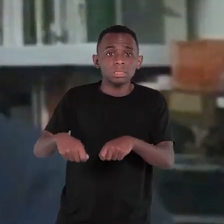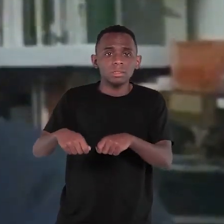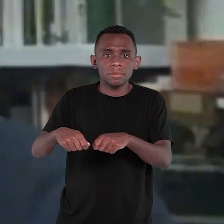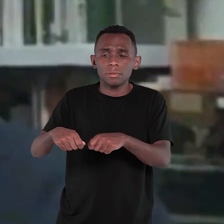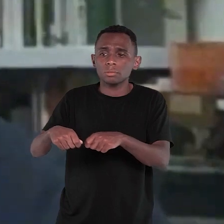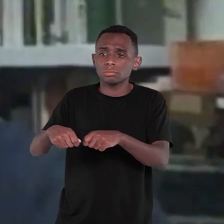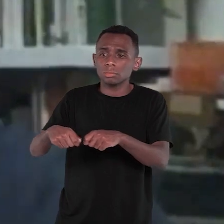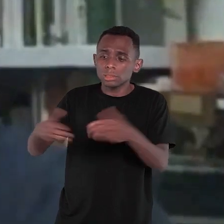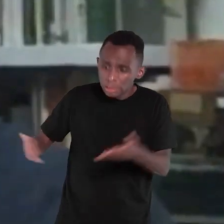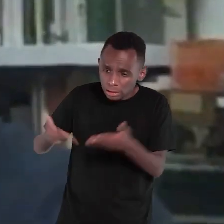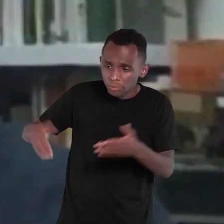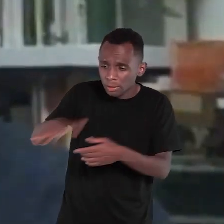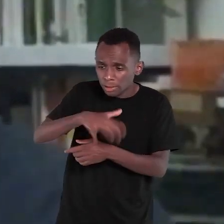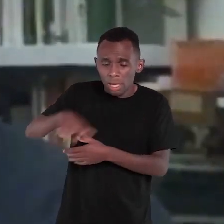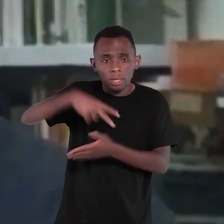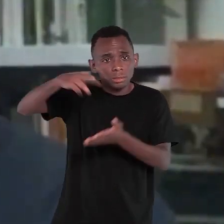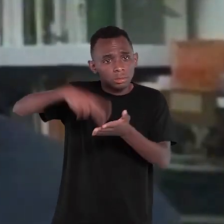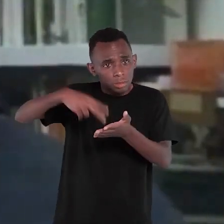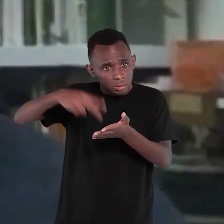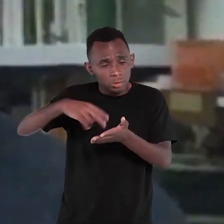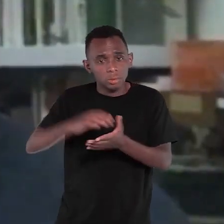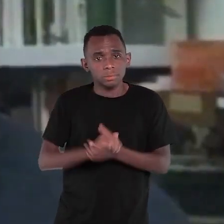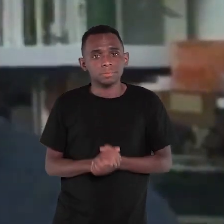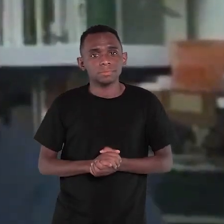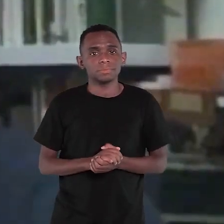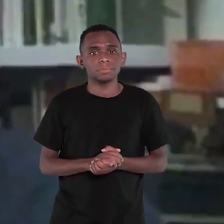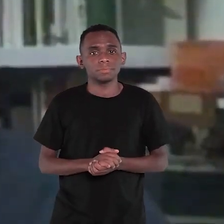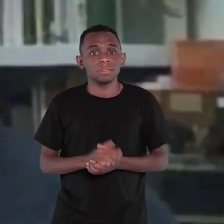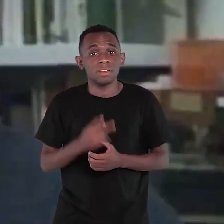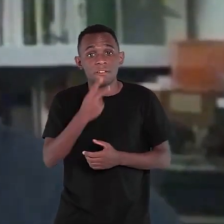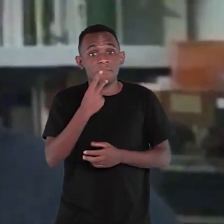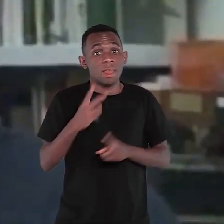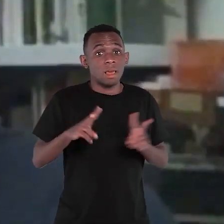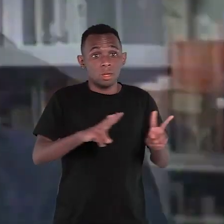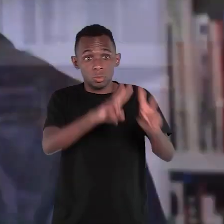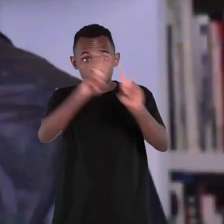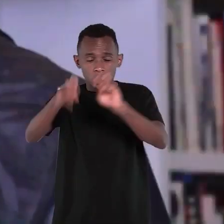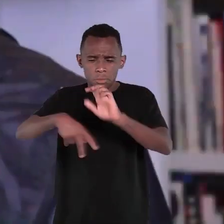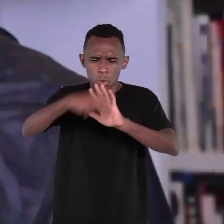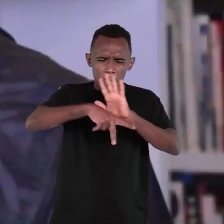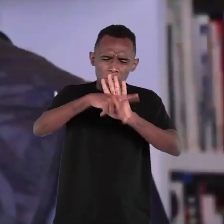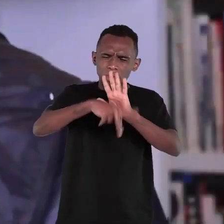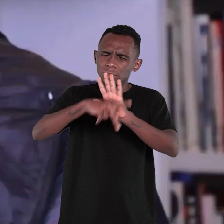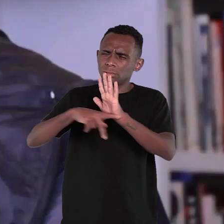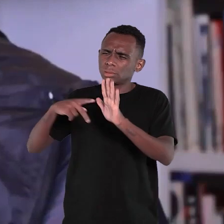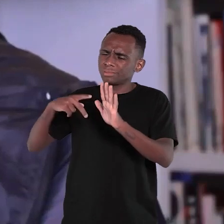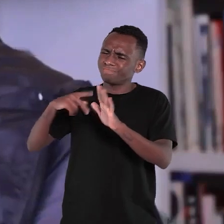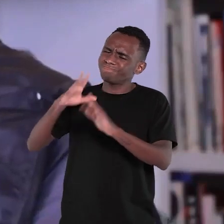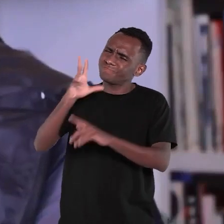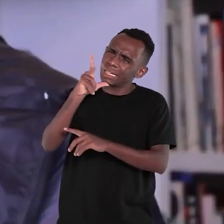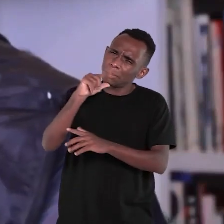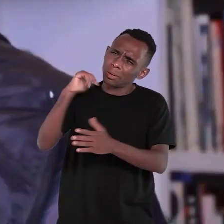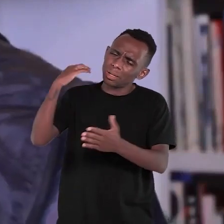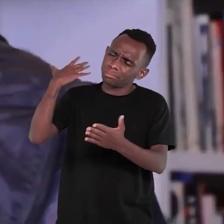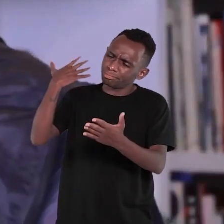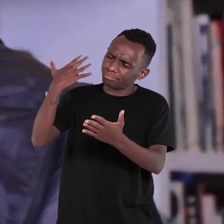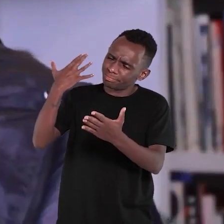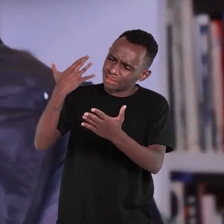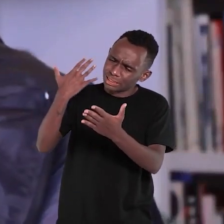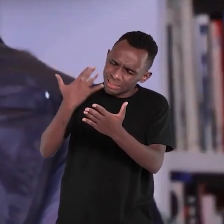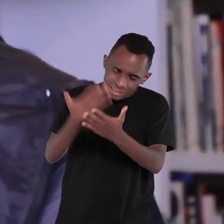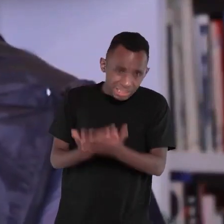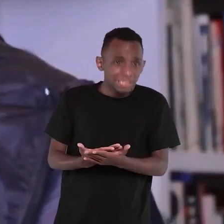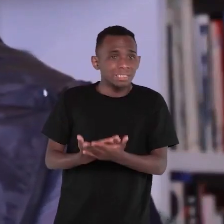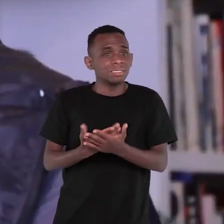trazê-los para o mundo da leitura. Bem, vamos então falar de um projeto que durou muito tempo para ser feito, que